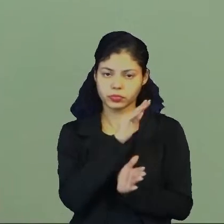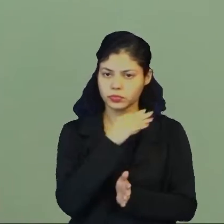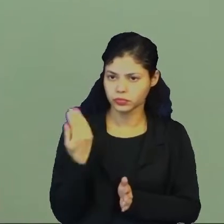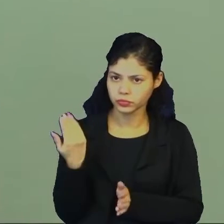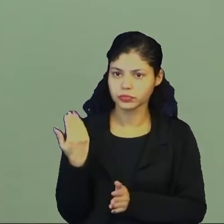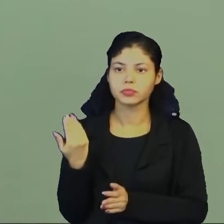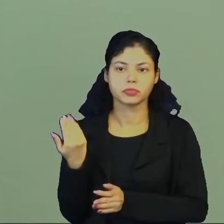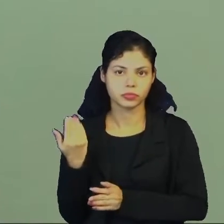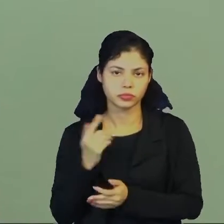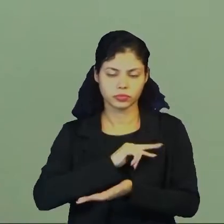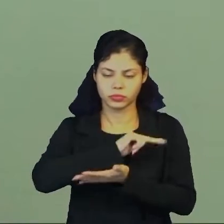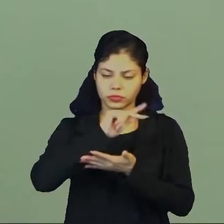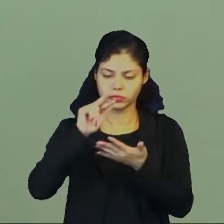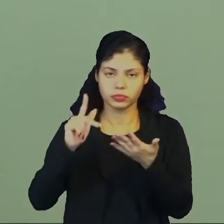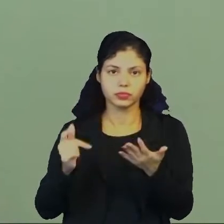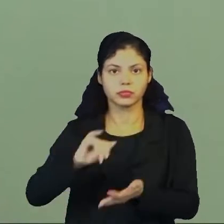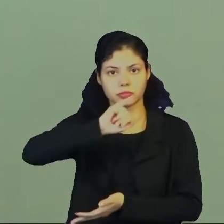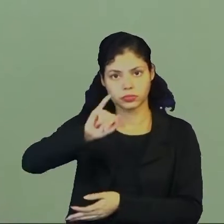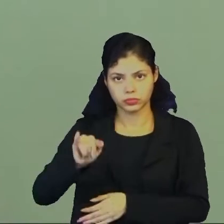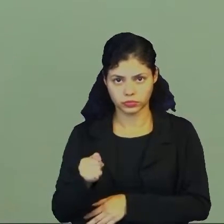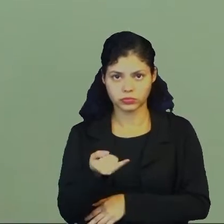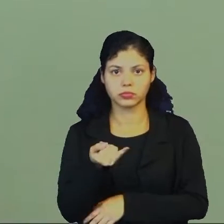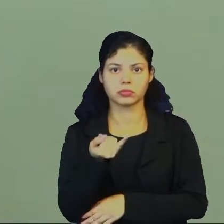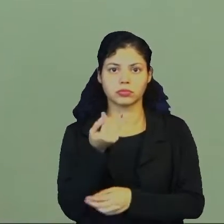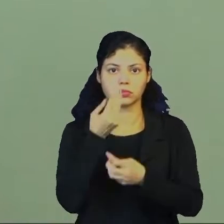morte, de milhares de judeus.